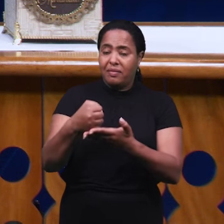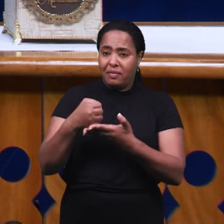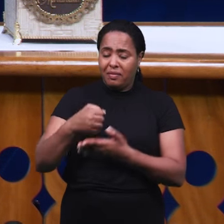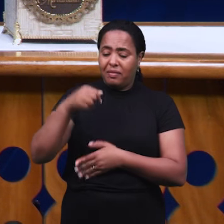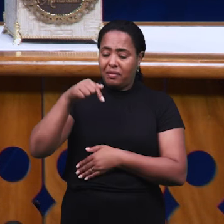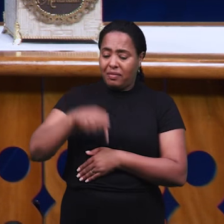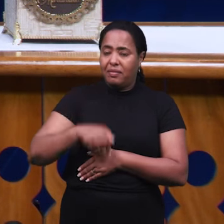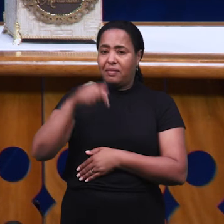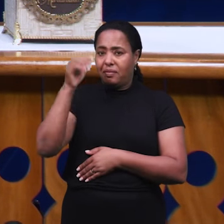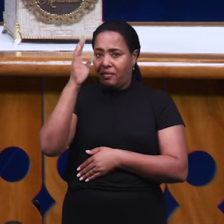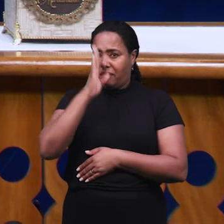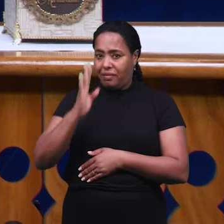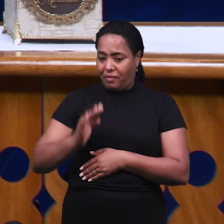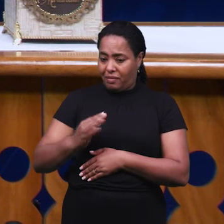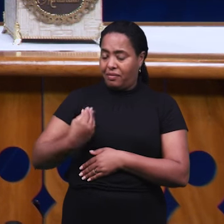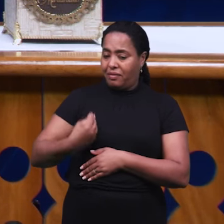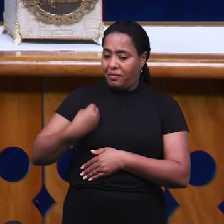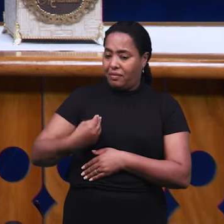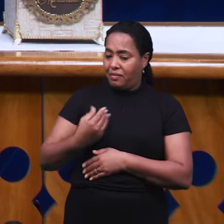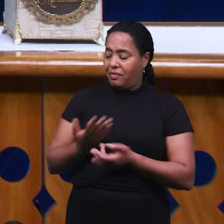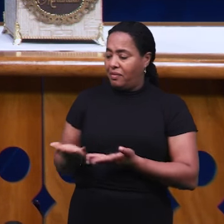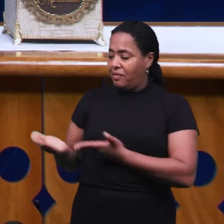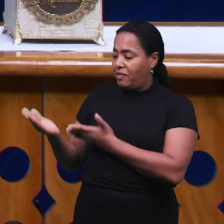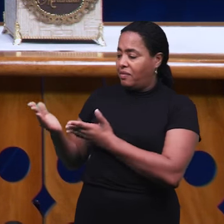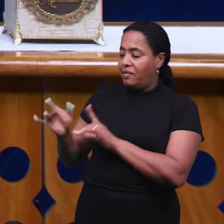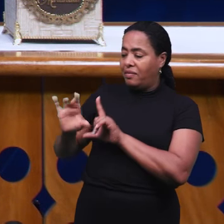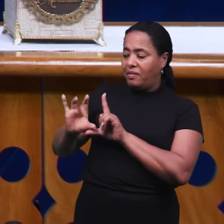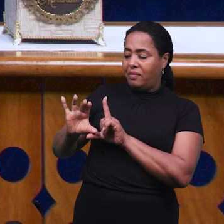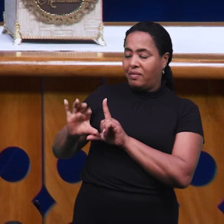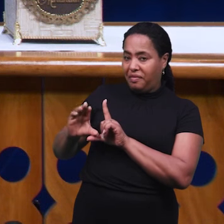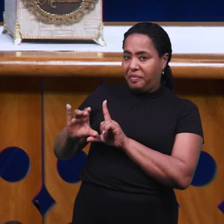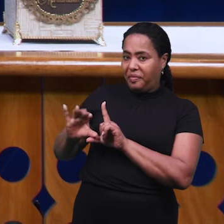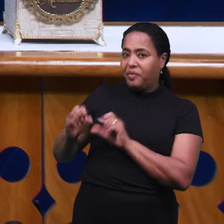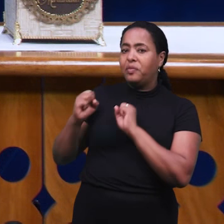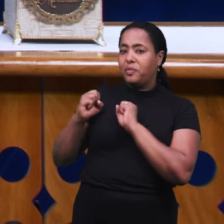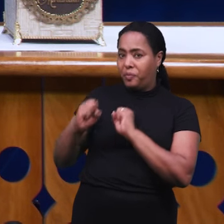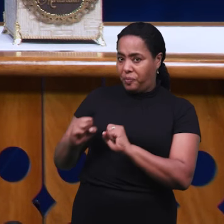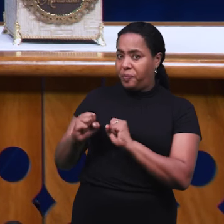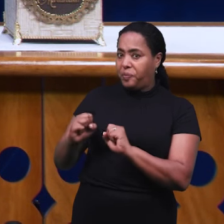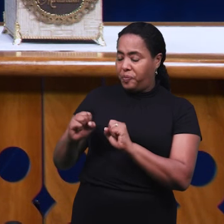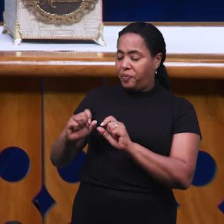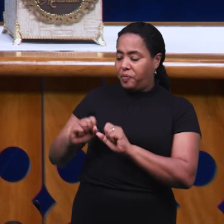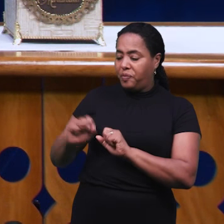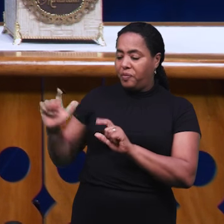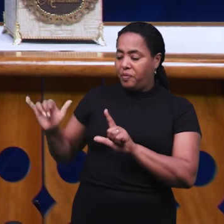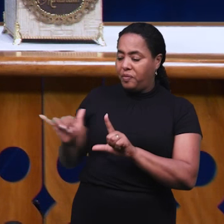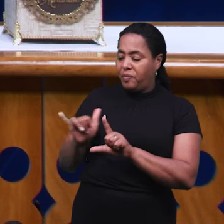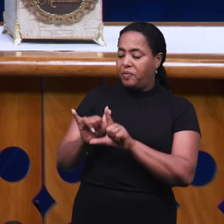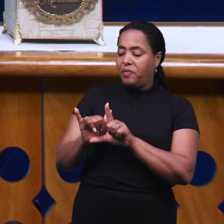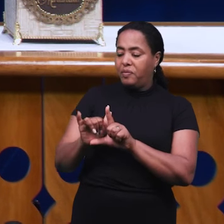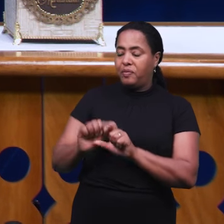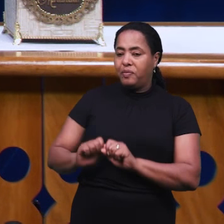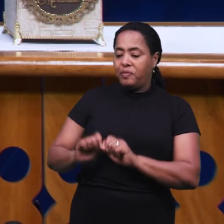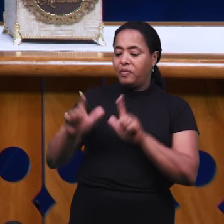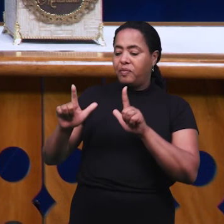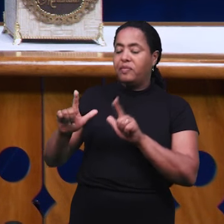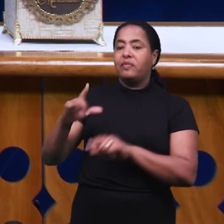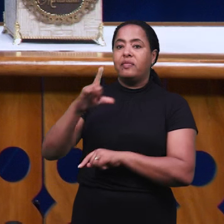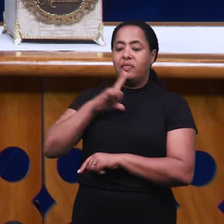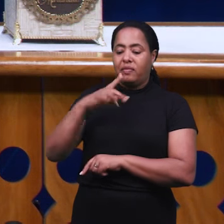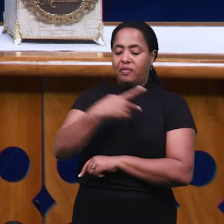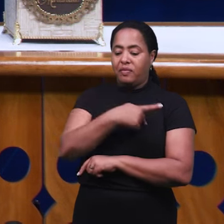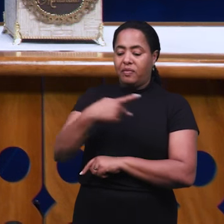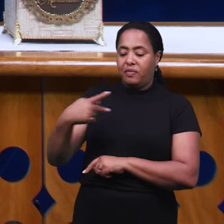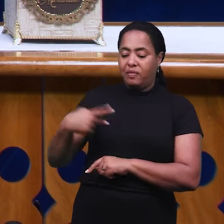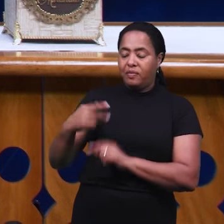que são aqui do Brasil, vai aparecer aqui agora um QR Code, você pode entrar e vai ter um pastor ali à sua